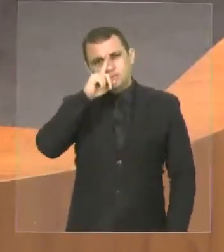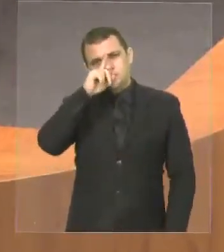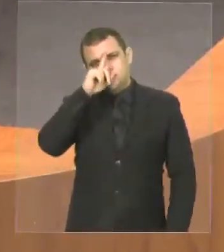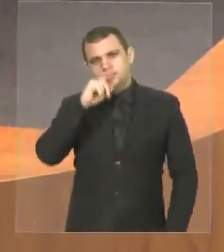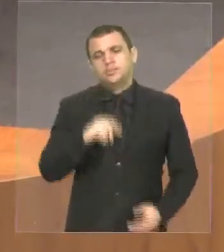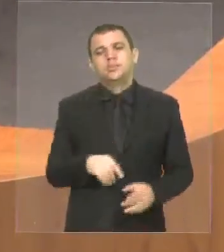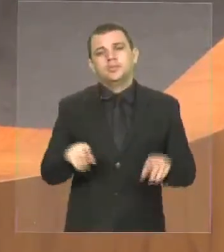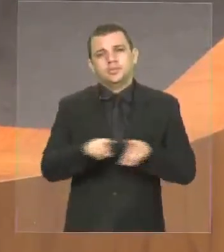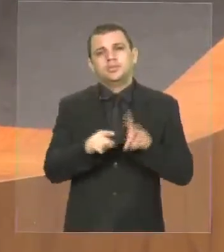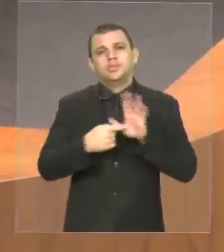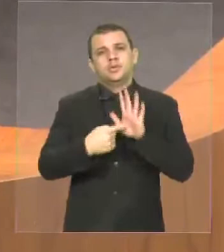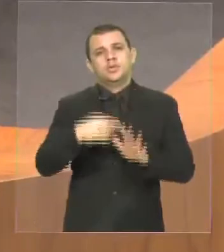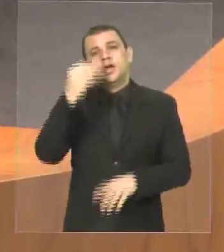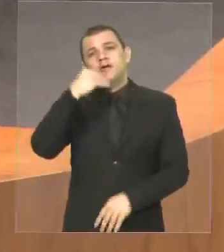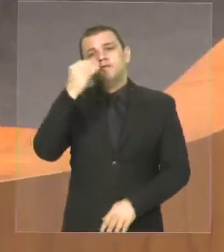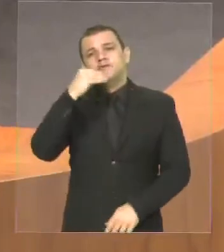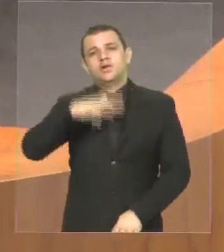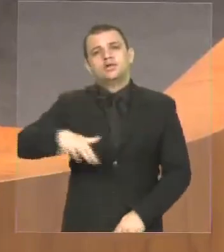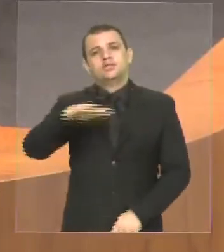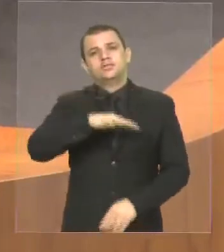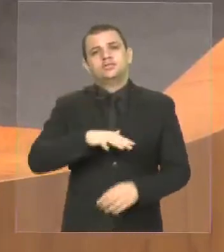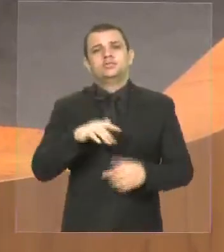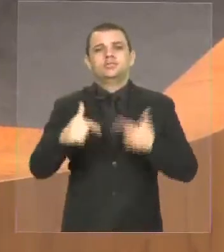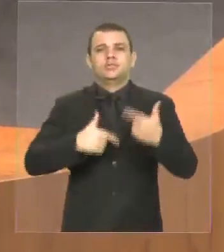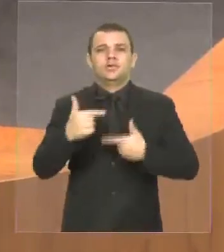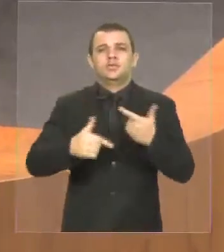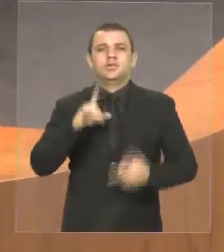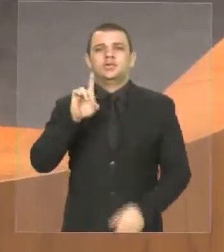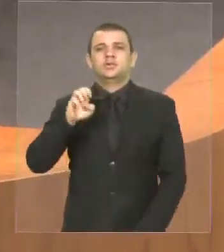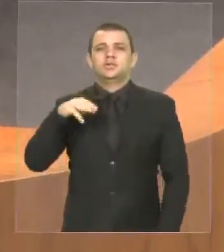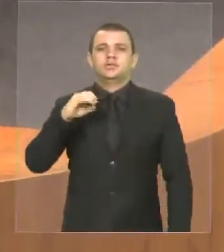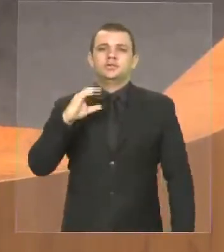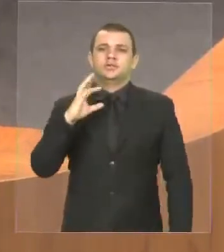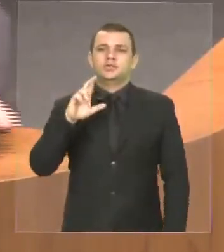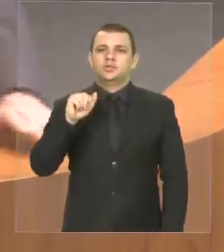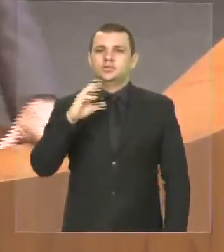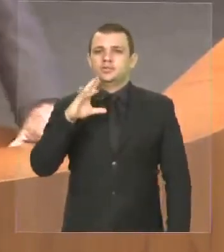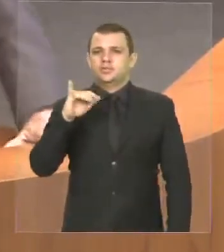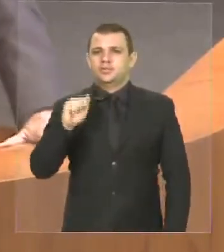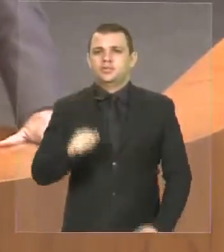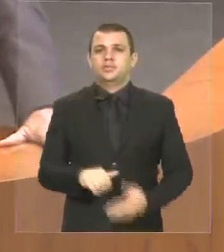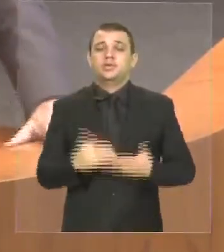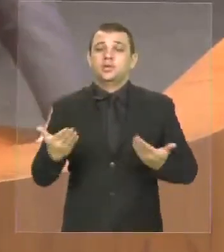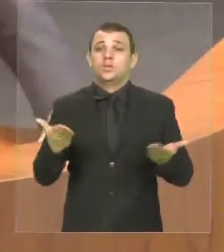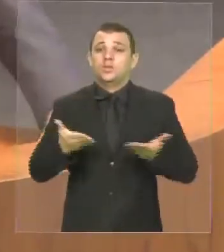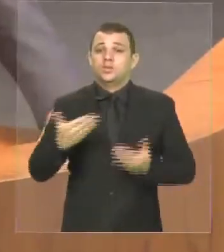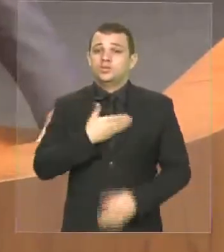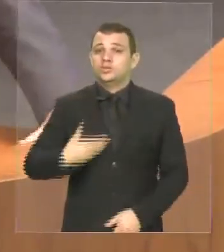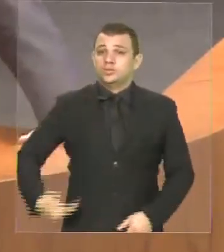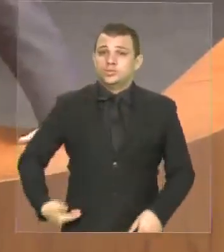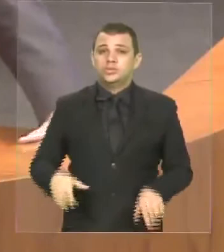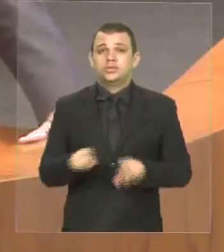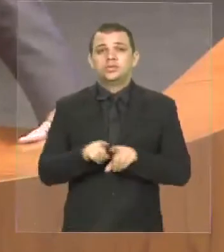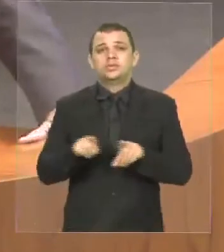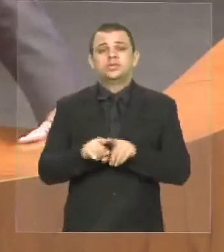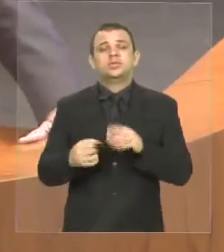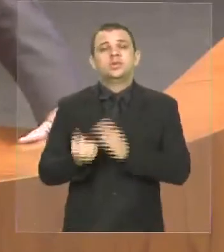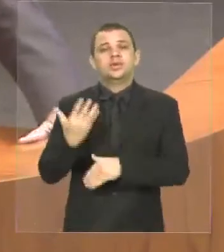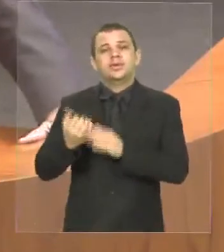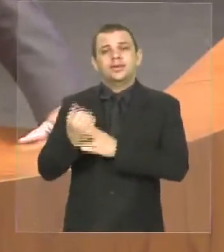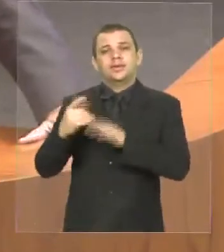fragilizar a democracia. Então, hoje já o Executivo e o Legislativo não tem mais nem o que